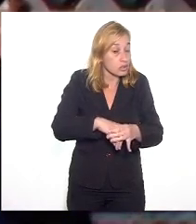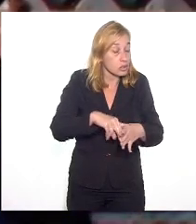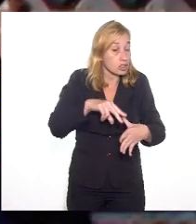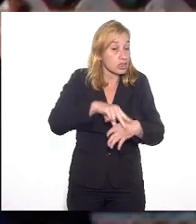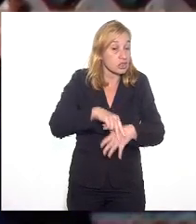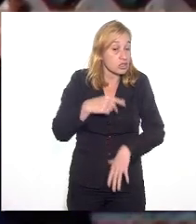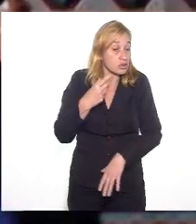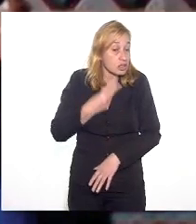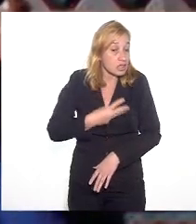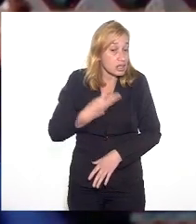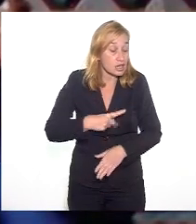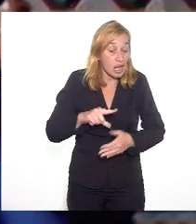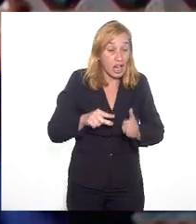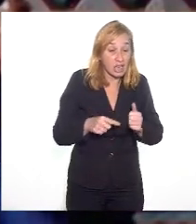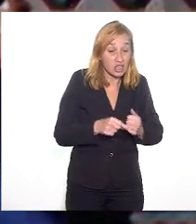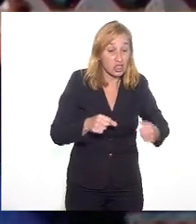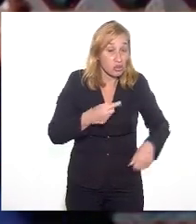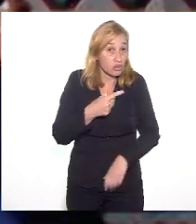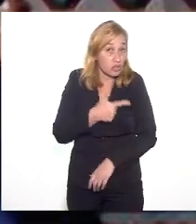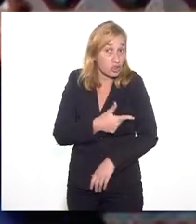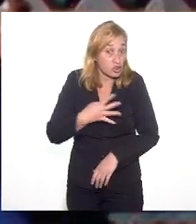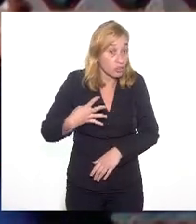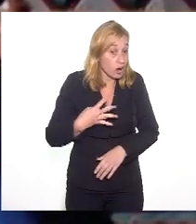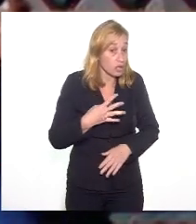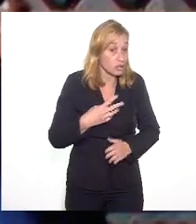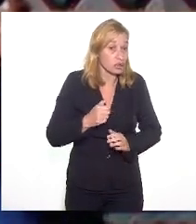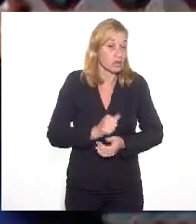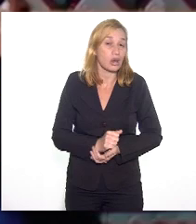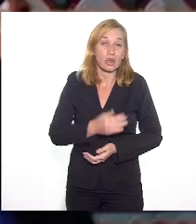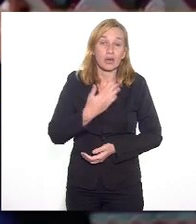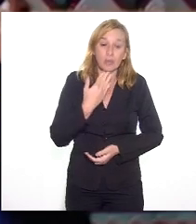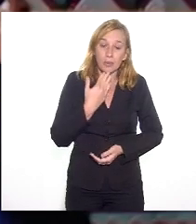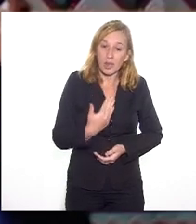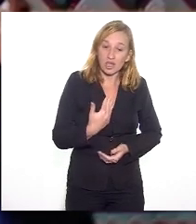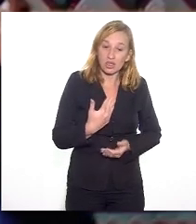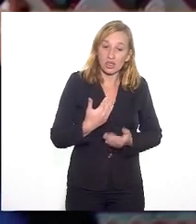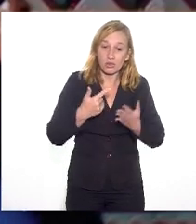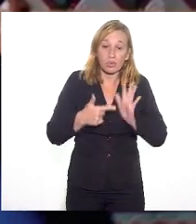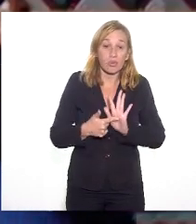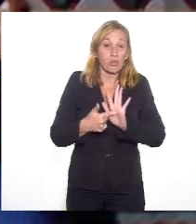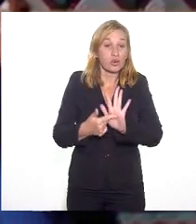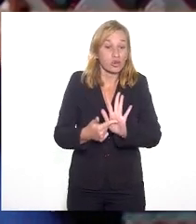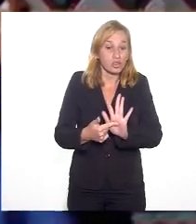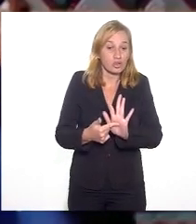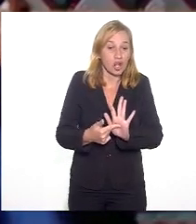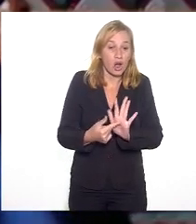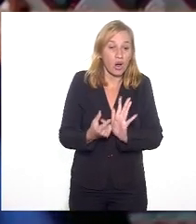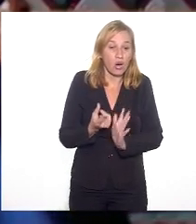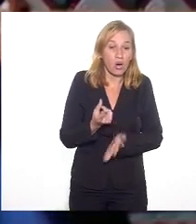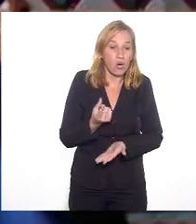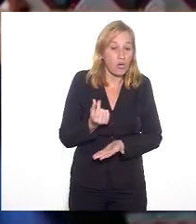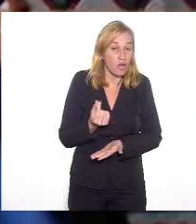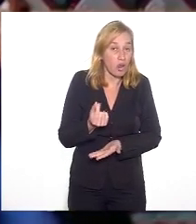artigo 24, com a seguinte redação, solicitando demonstrativo com valores oriundos